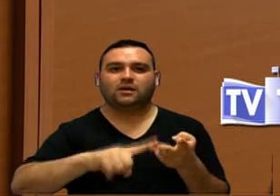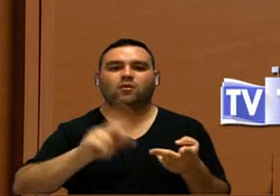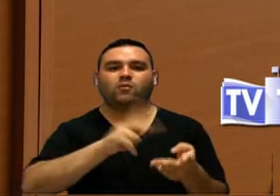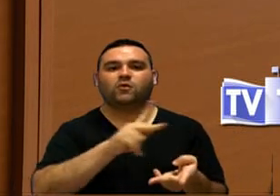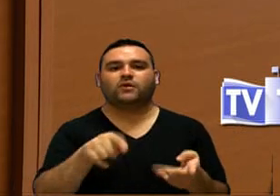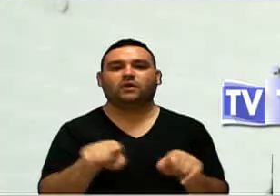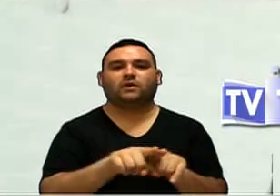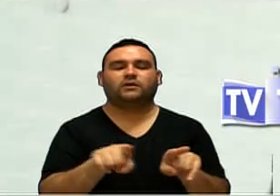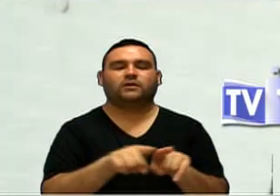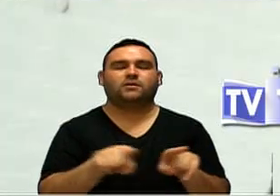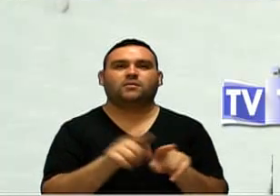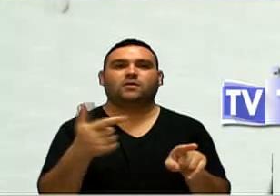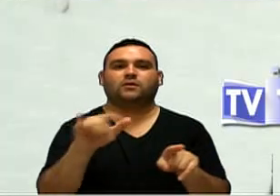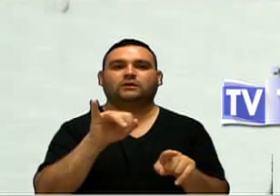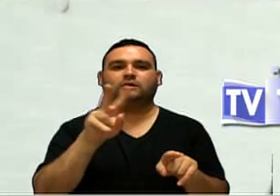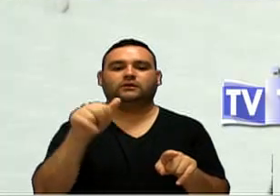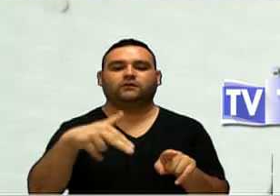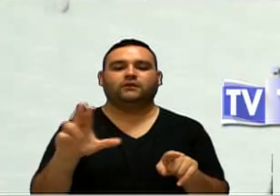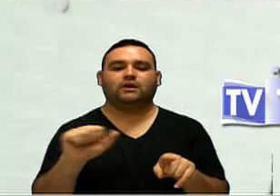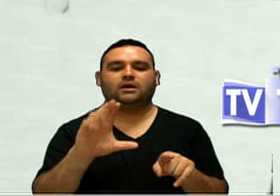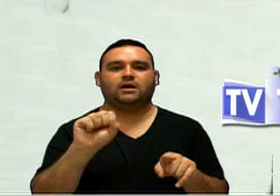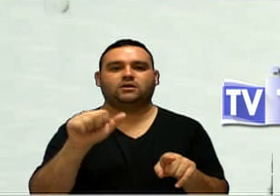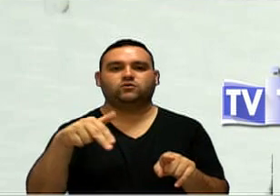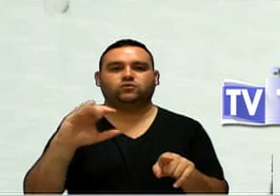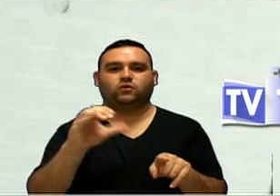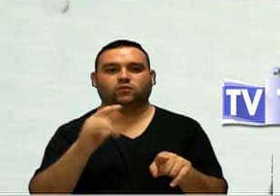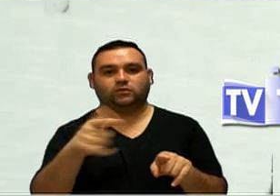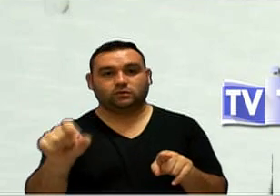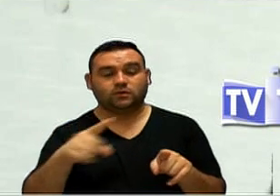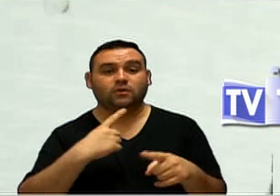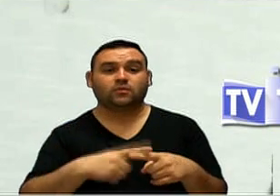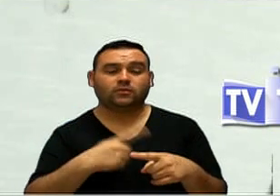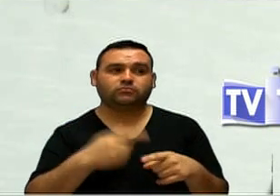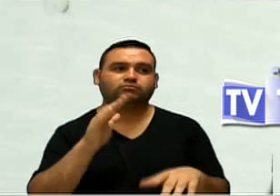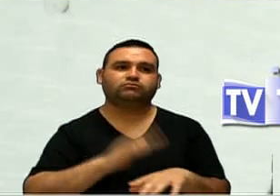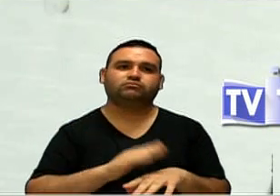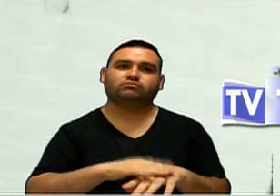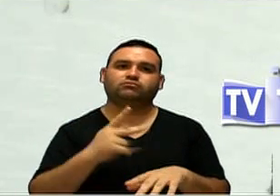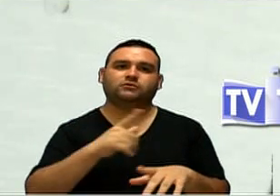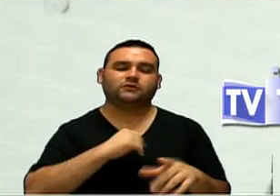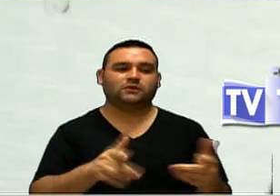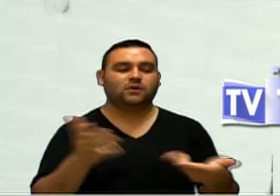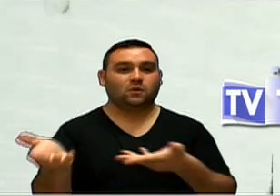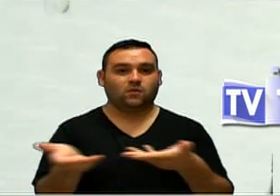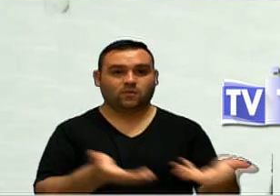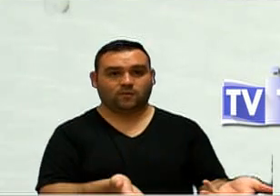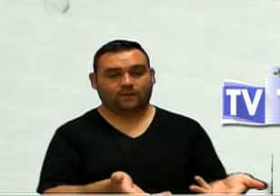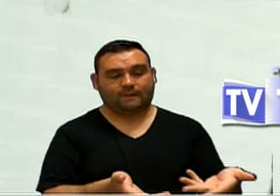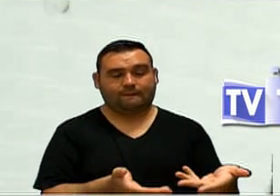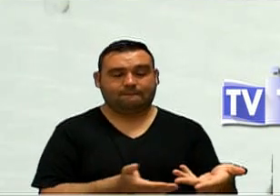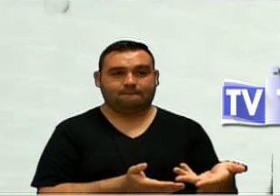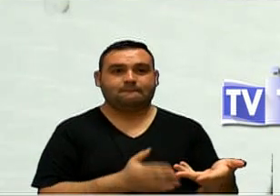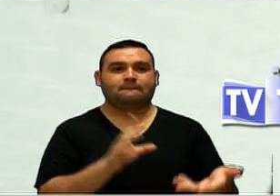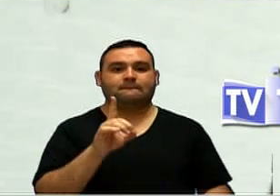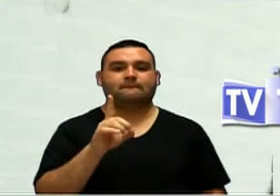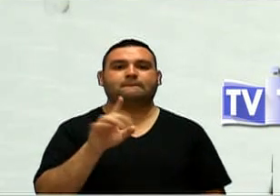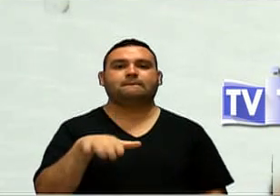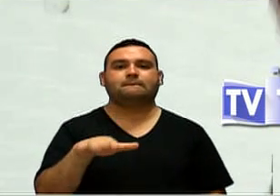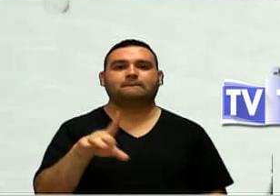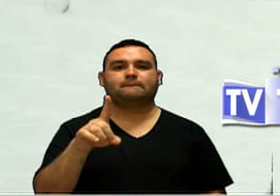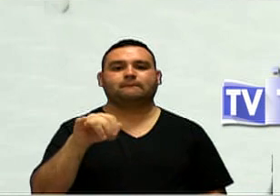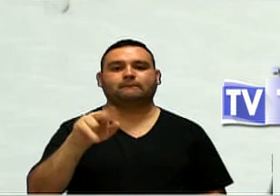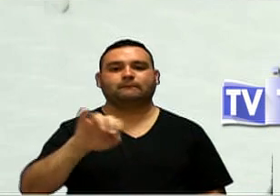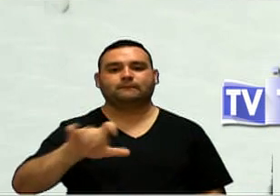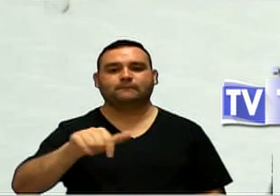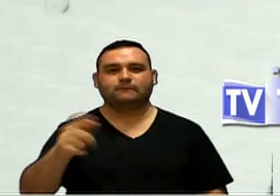professor também, Ivan Assunção, em mãos o convite para vocês, viu, Daniel, Ivan, se